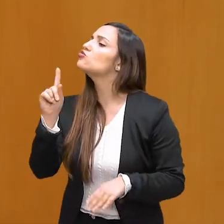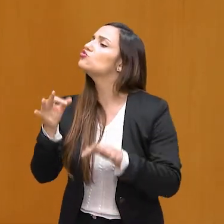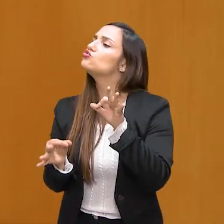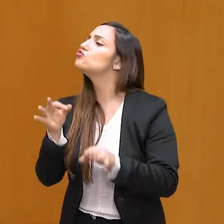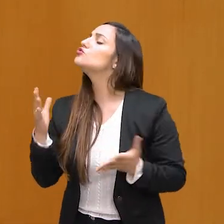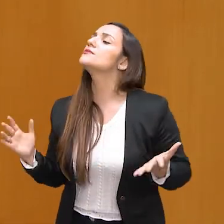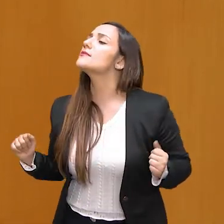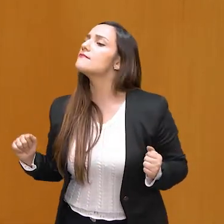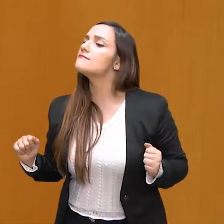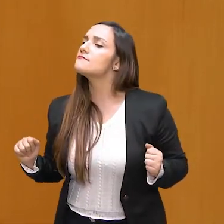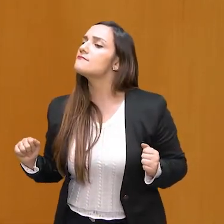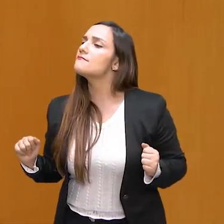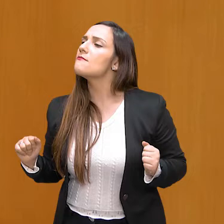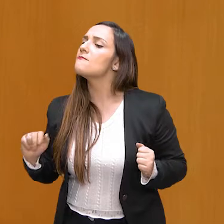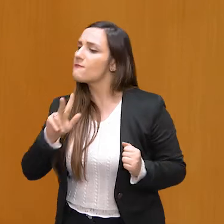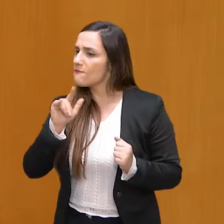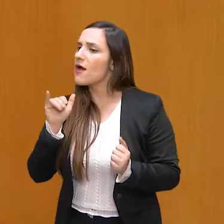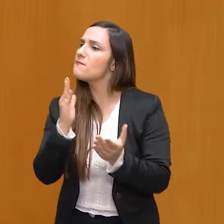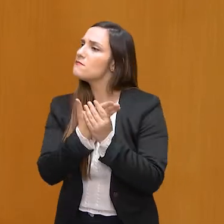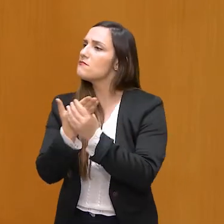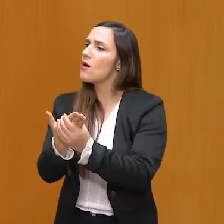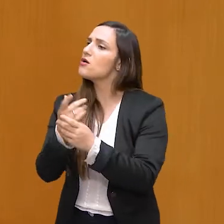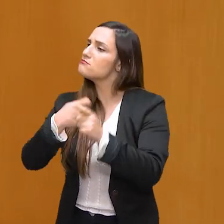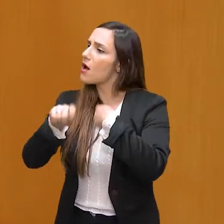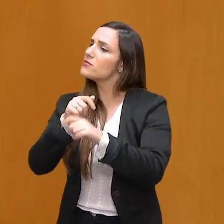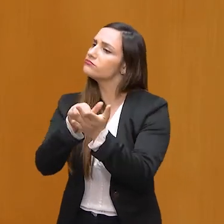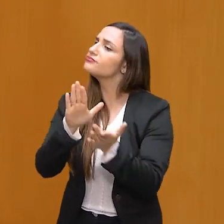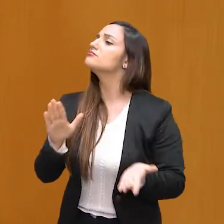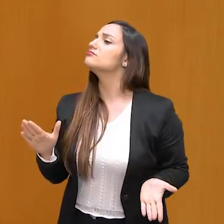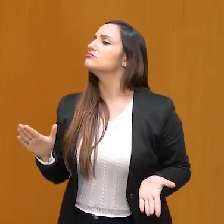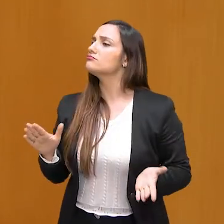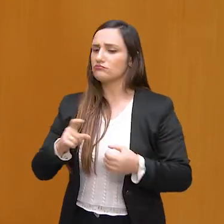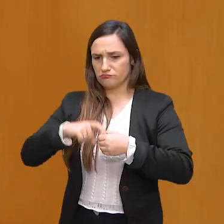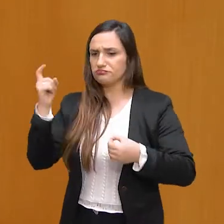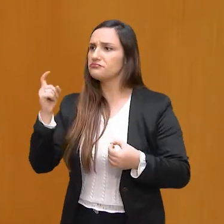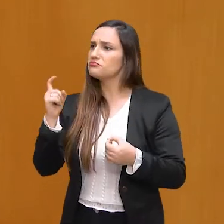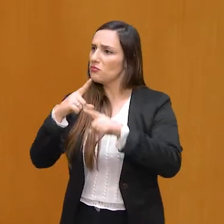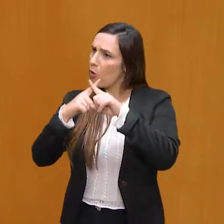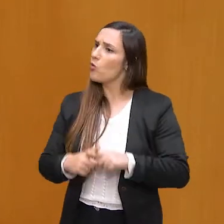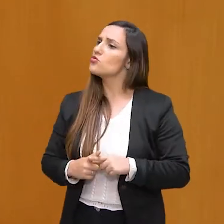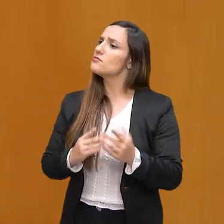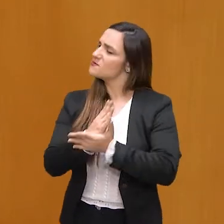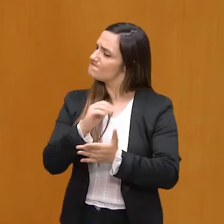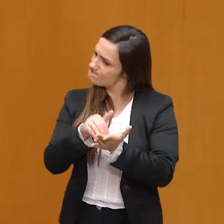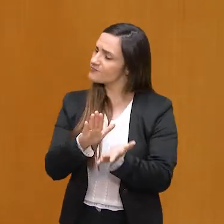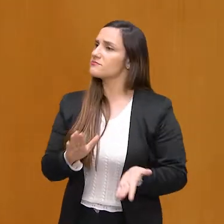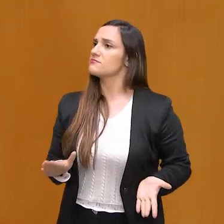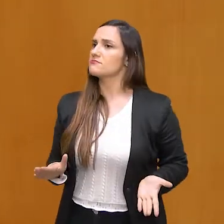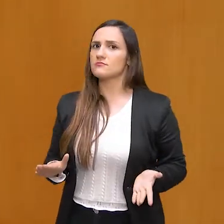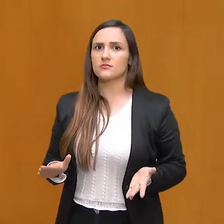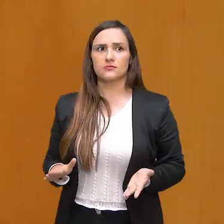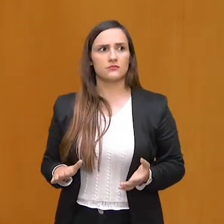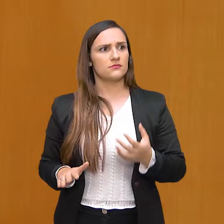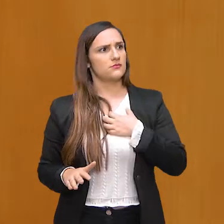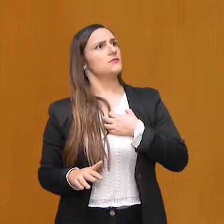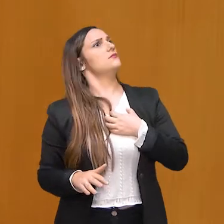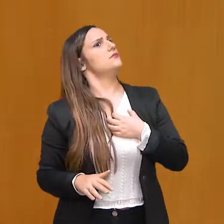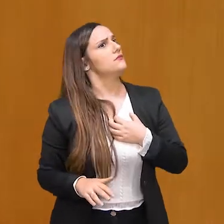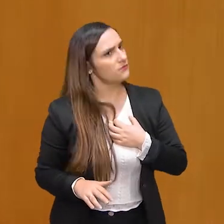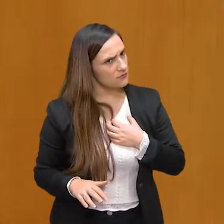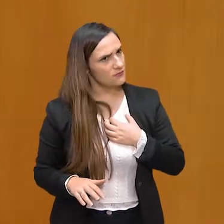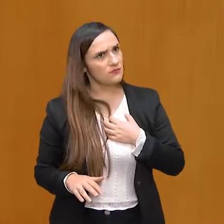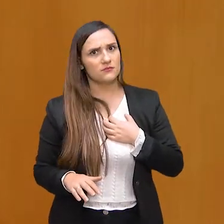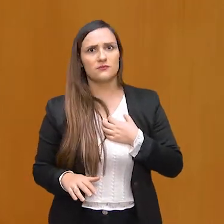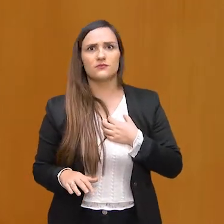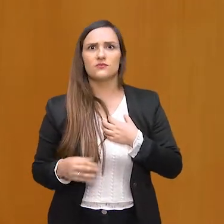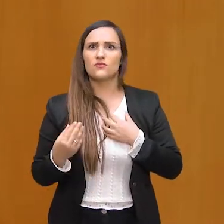e se não se vacinassem, sofreriam um processo administrativo para a exoneração do cargo público, né? Então, como é que você